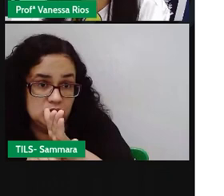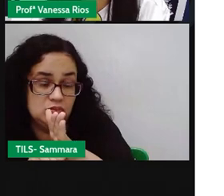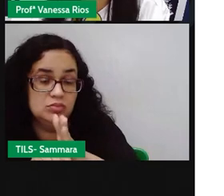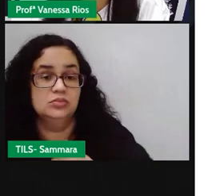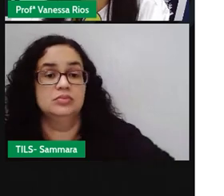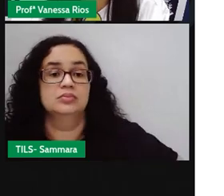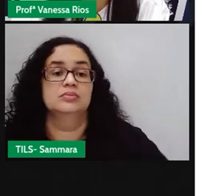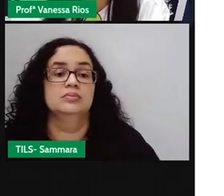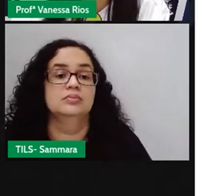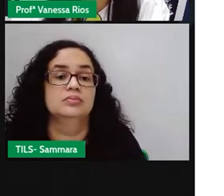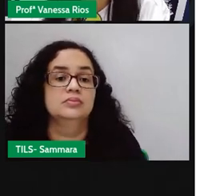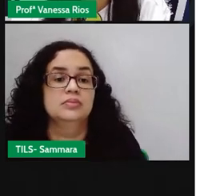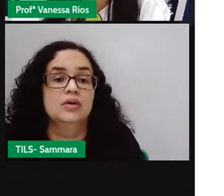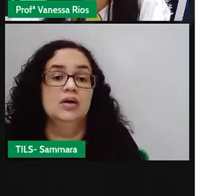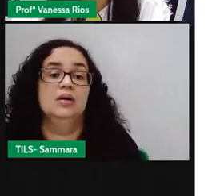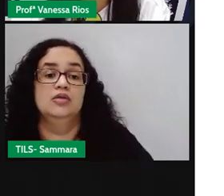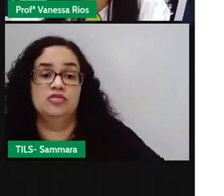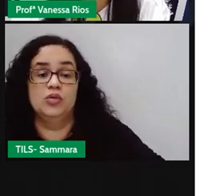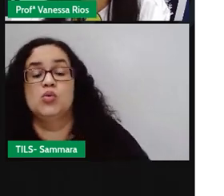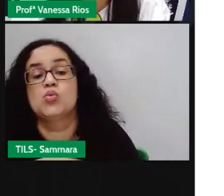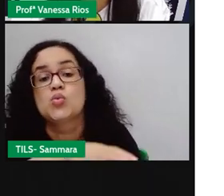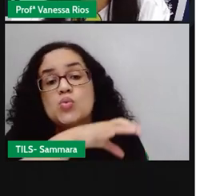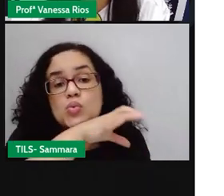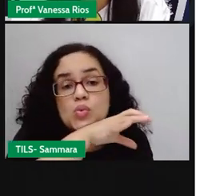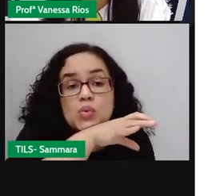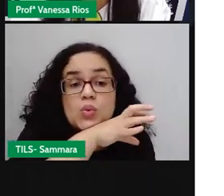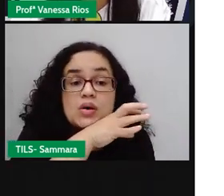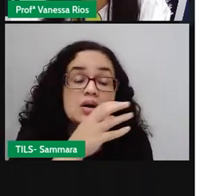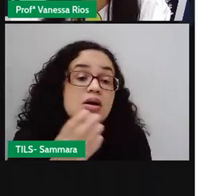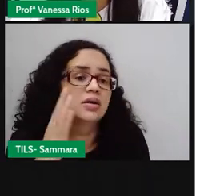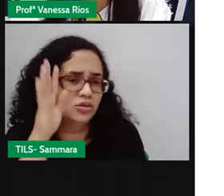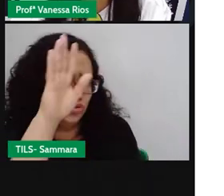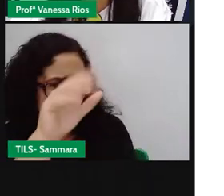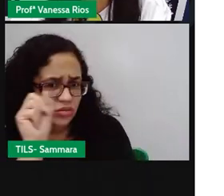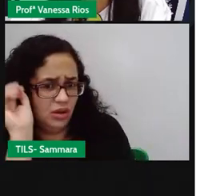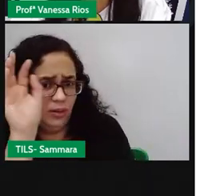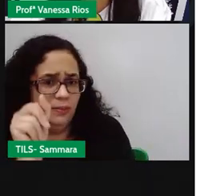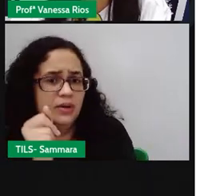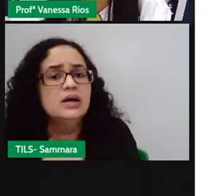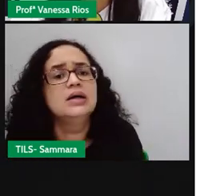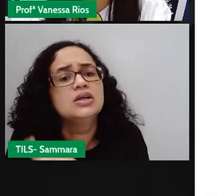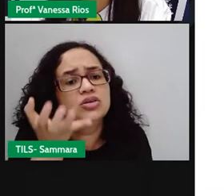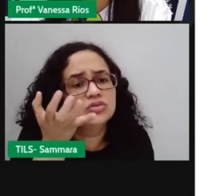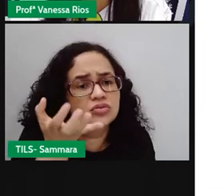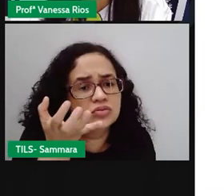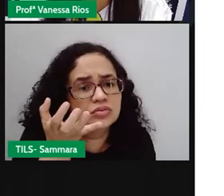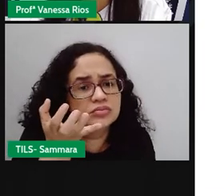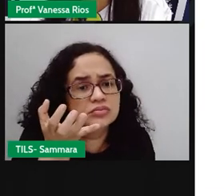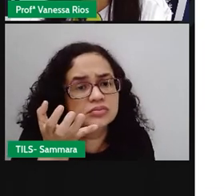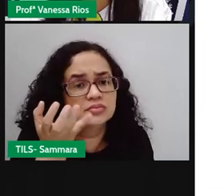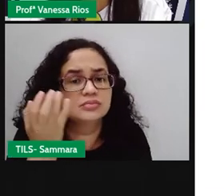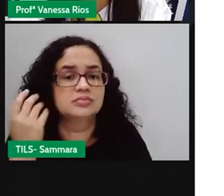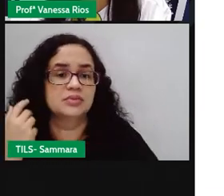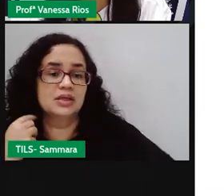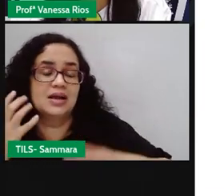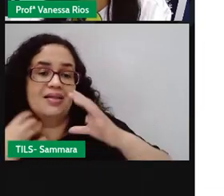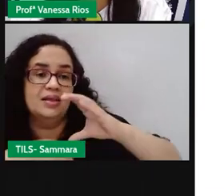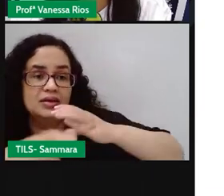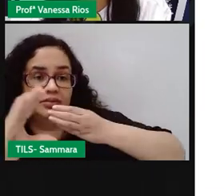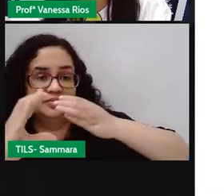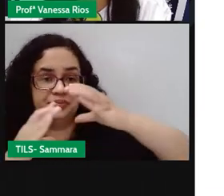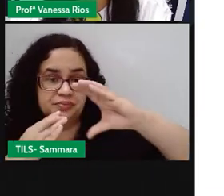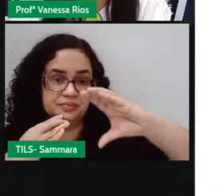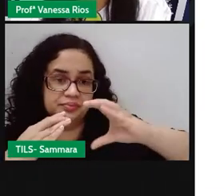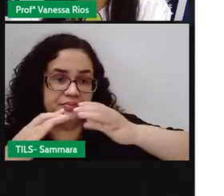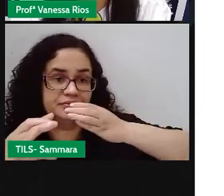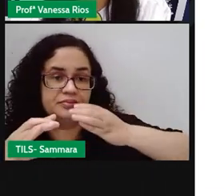que tinha feito à sua irmã. Por fim, o bicho disse: 'Chame a gente que eu quero ver.' Ela se cansou de